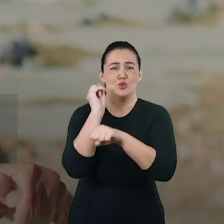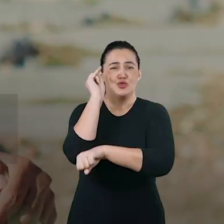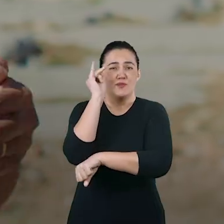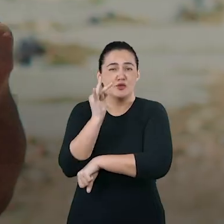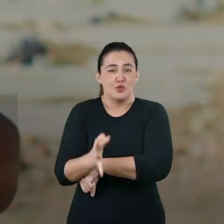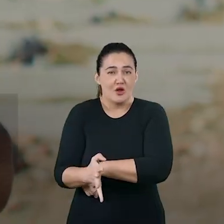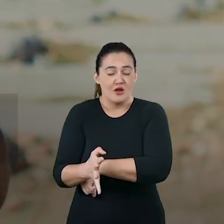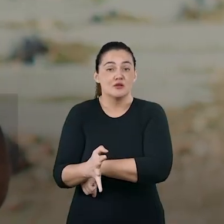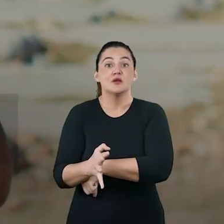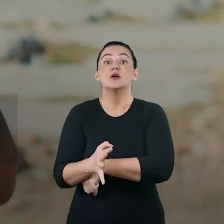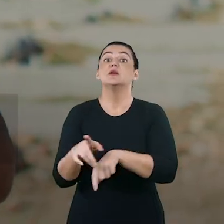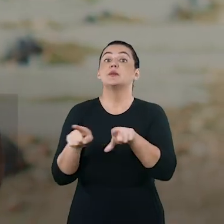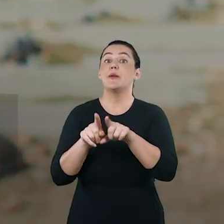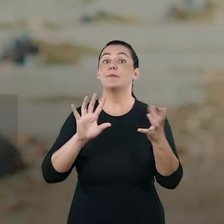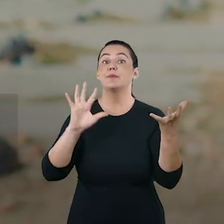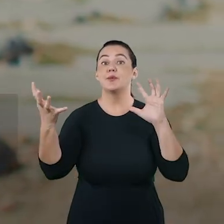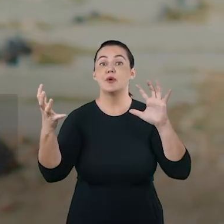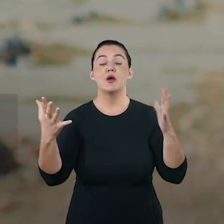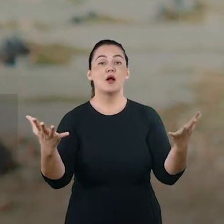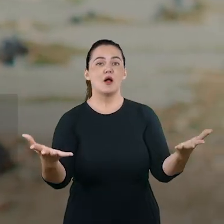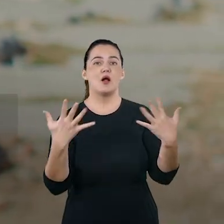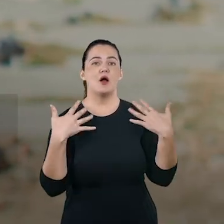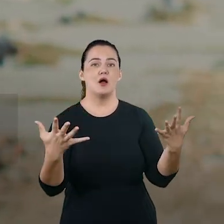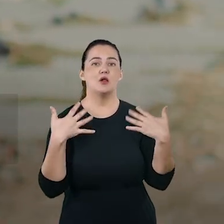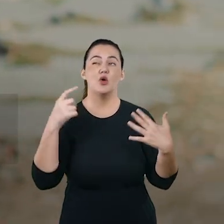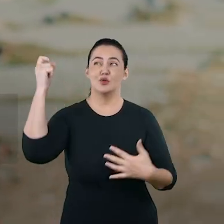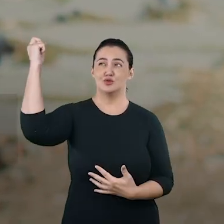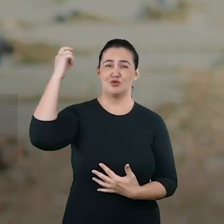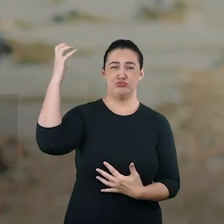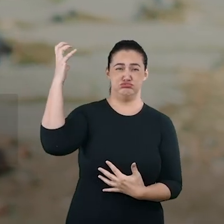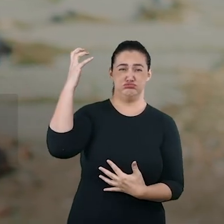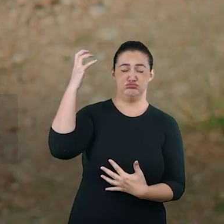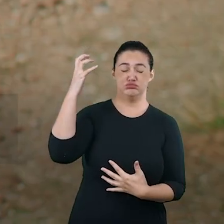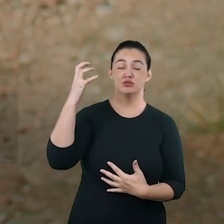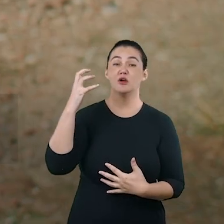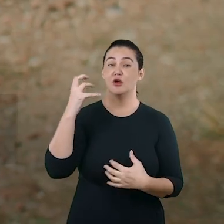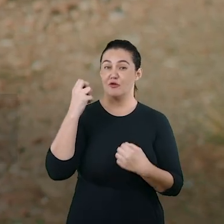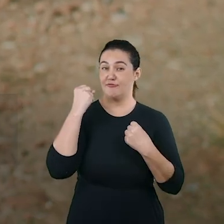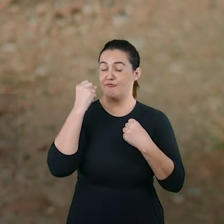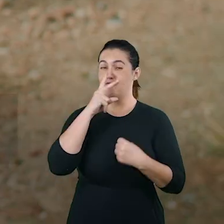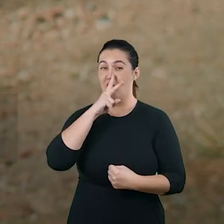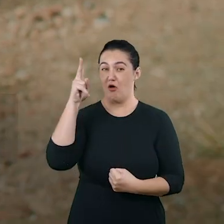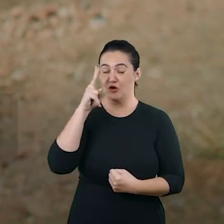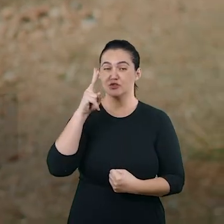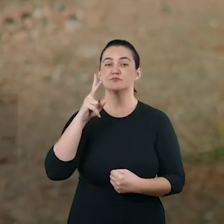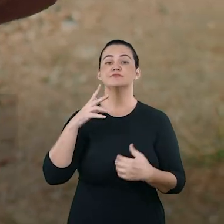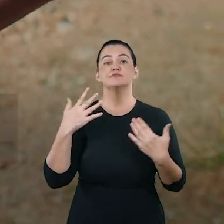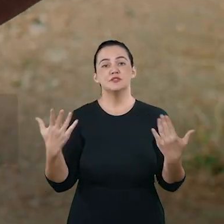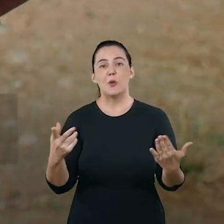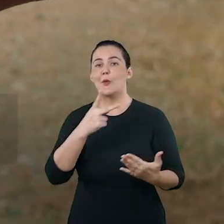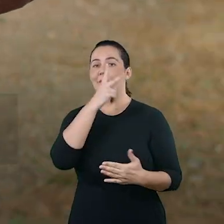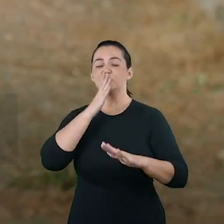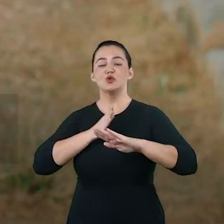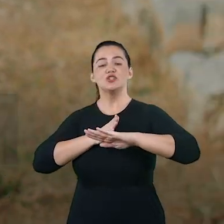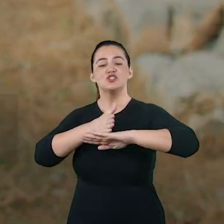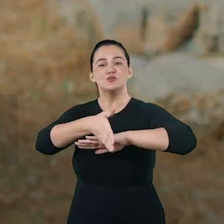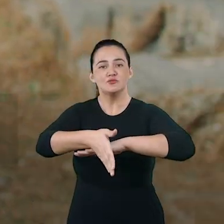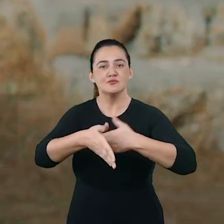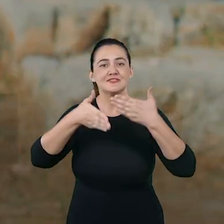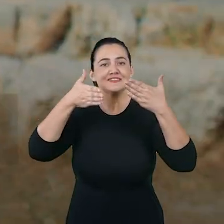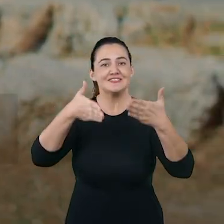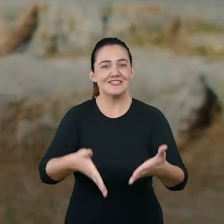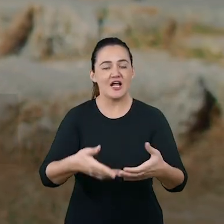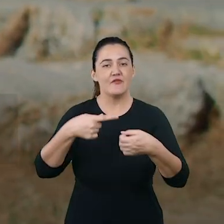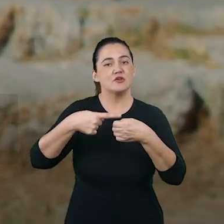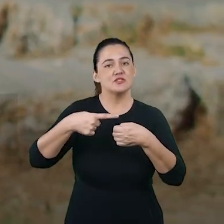frio. E na época do calor, na época do verão, o sol também fica muito quente. Então a pessoa já era bem-vinda aqui com uma